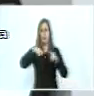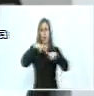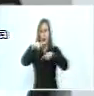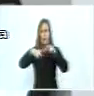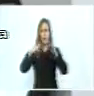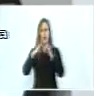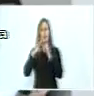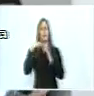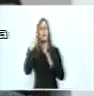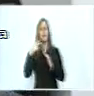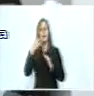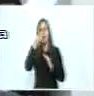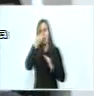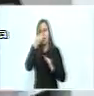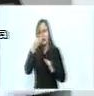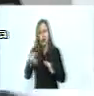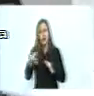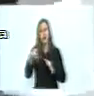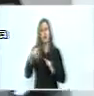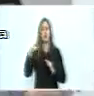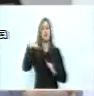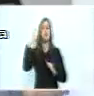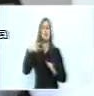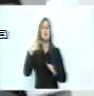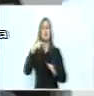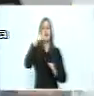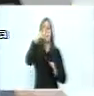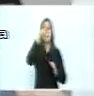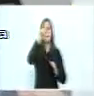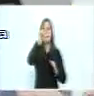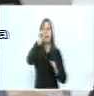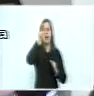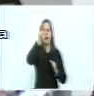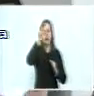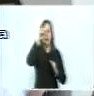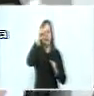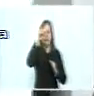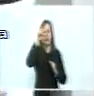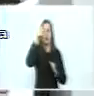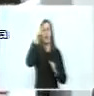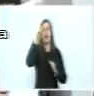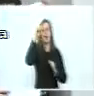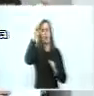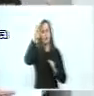trabalhos. Atenciosamente, vereador Paulo Roberto Cabral.